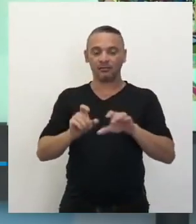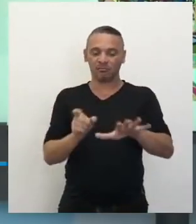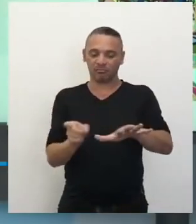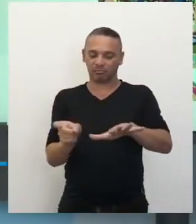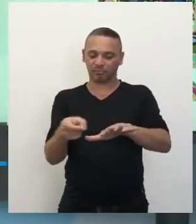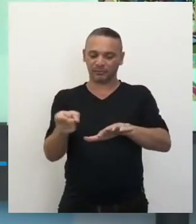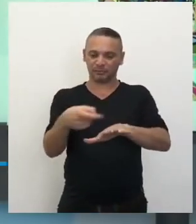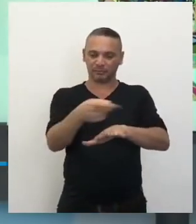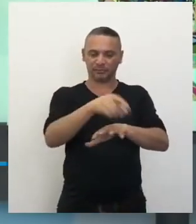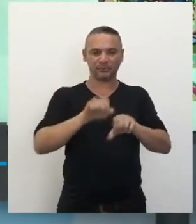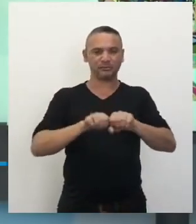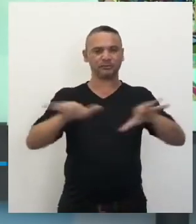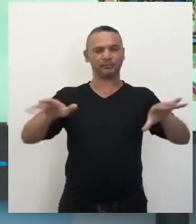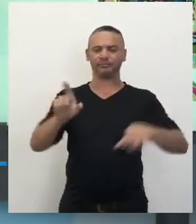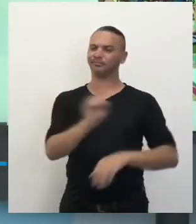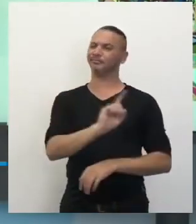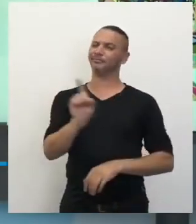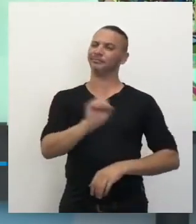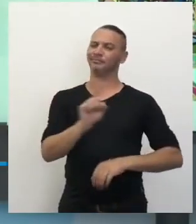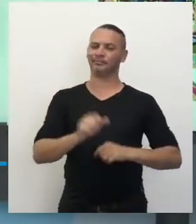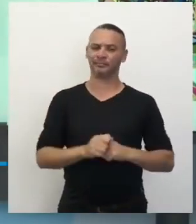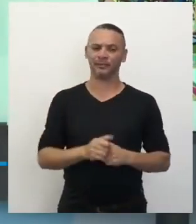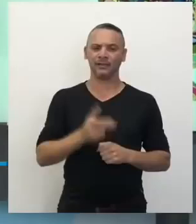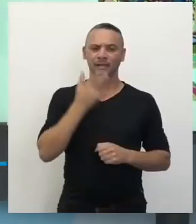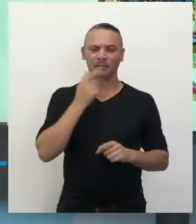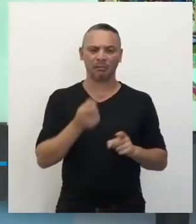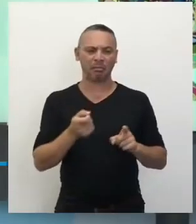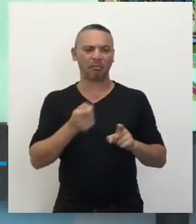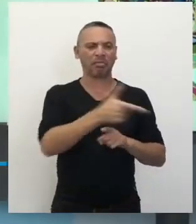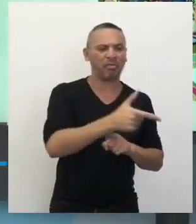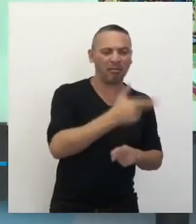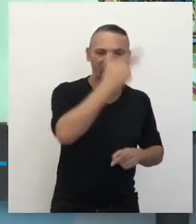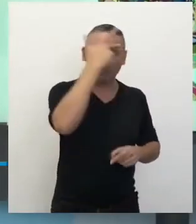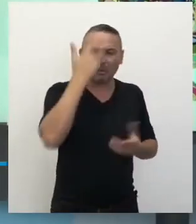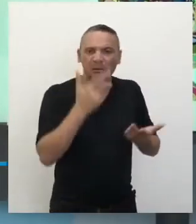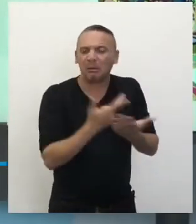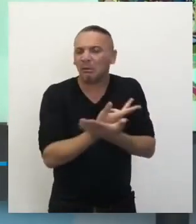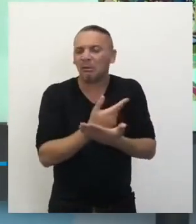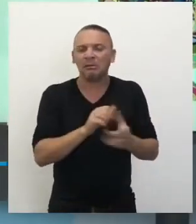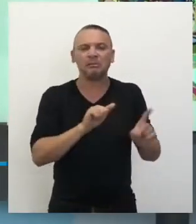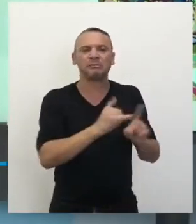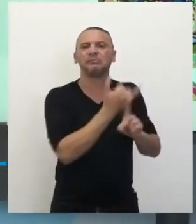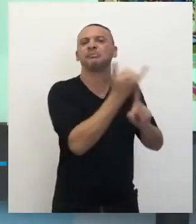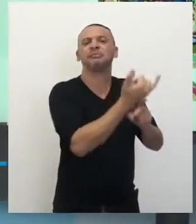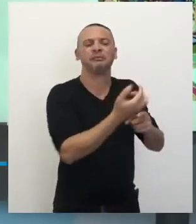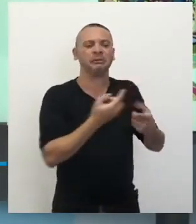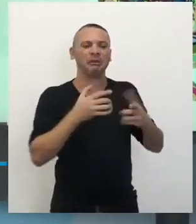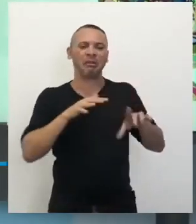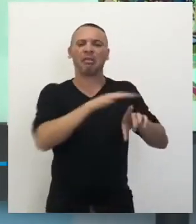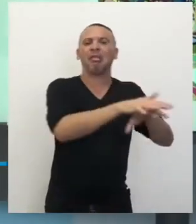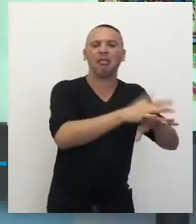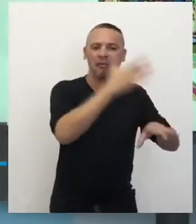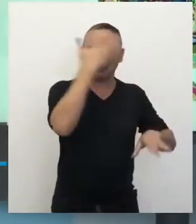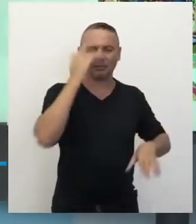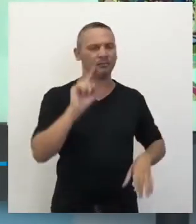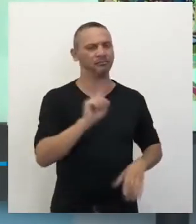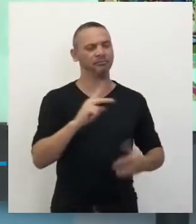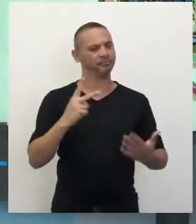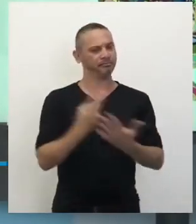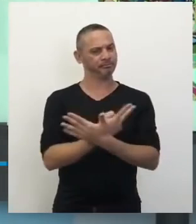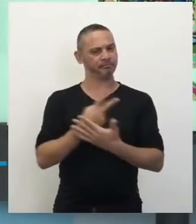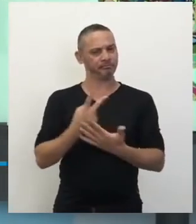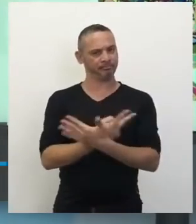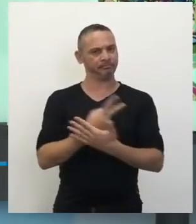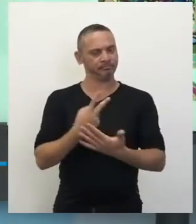news. Muito bem. Alguns colocaram aí sobre xingar o outro, cyberbullying, bullying, também são situações que podem a internet ser usada de